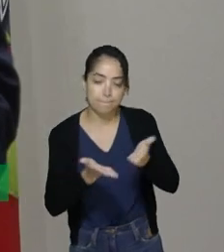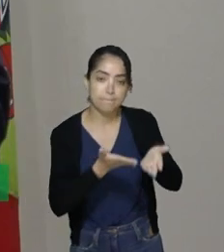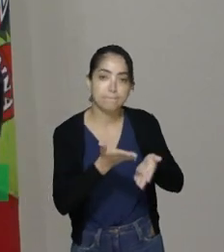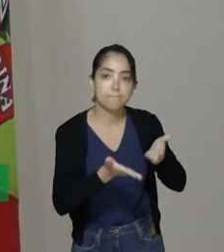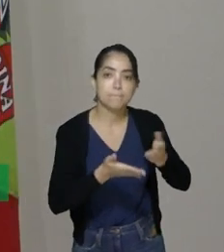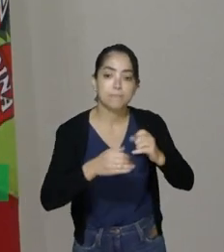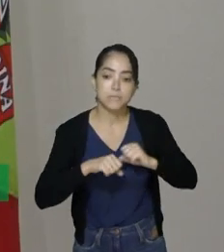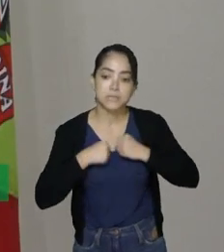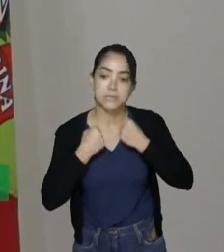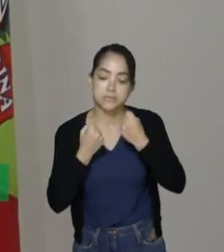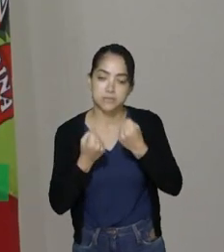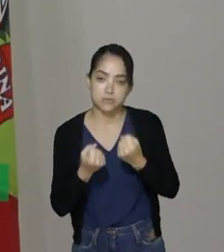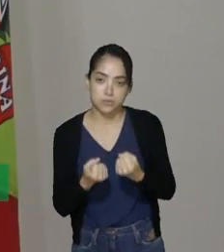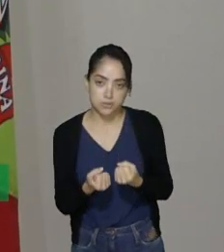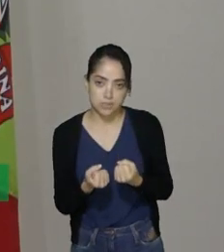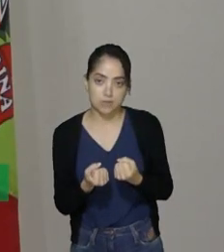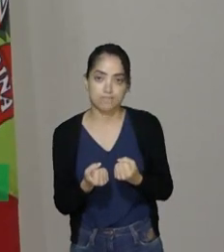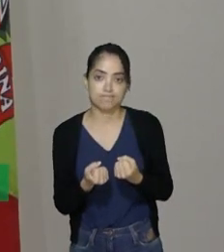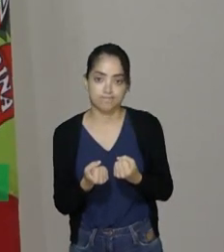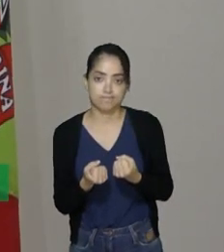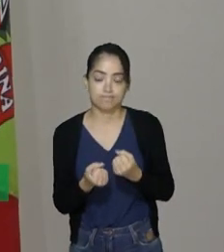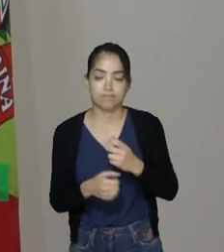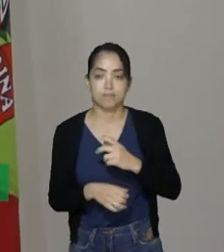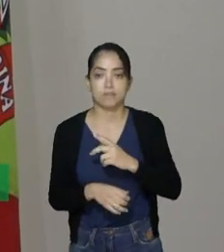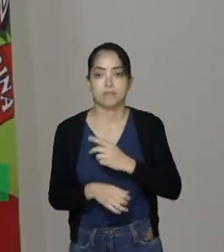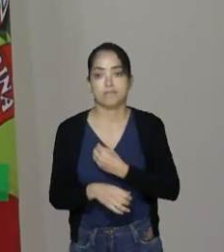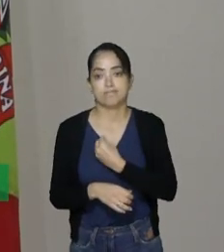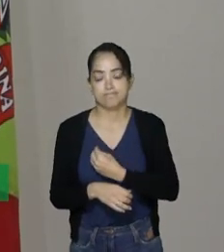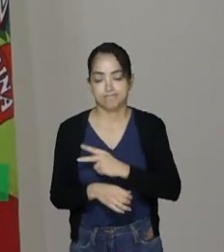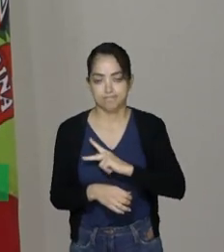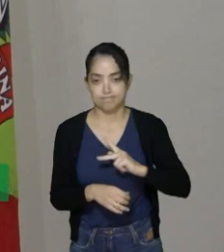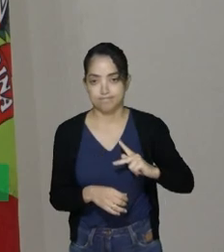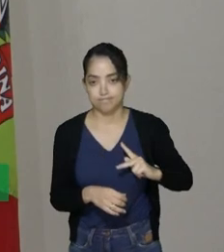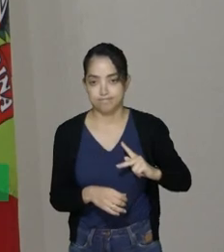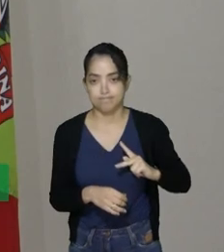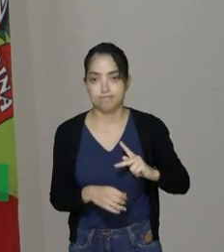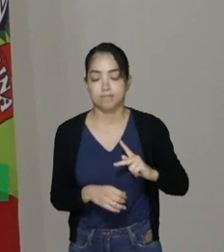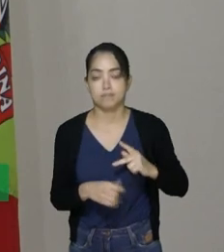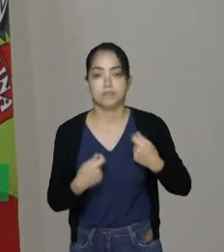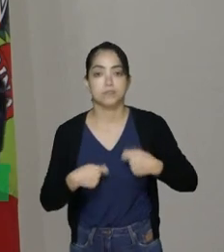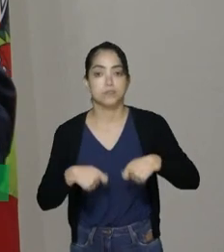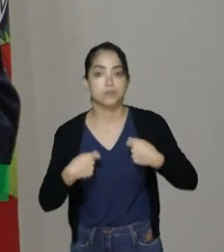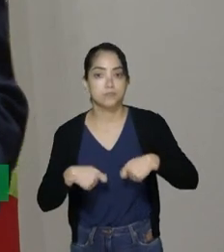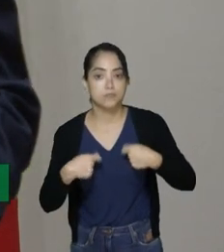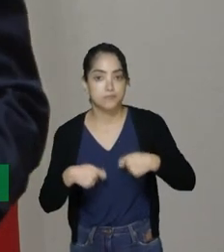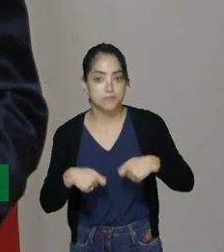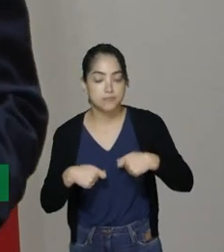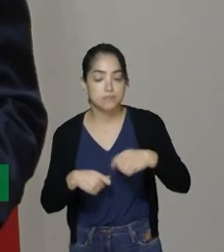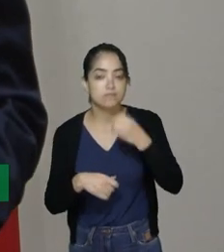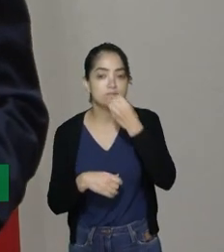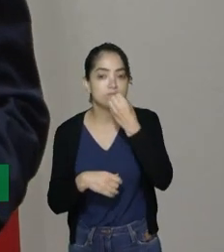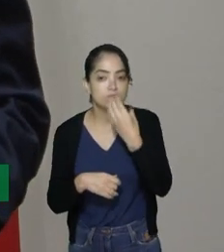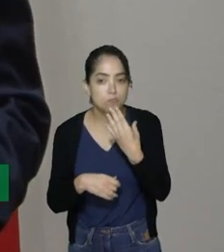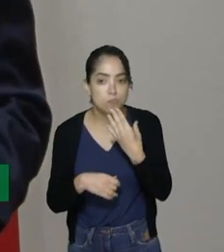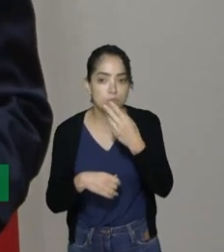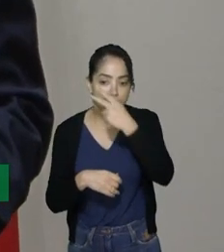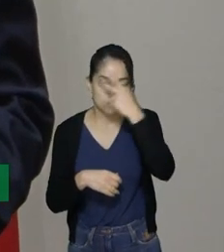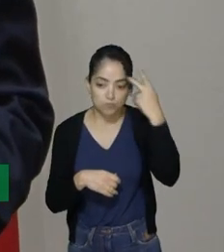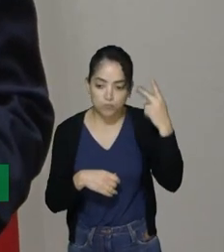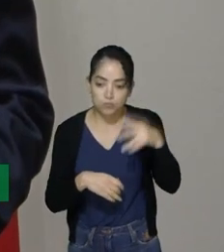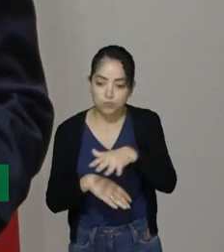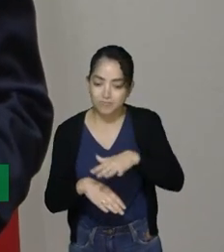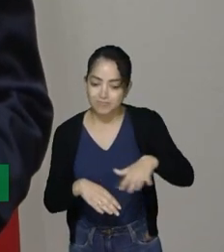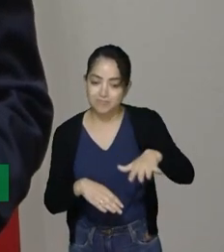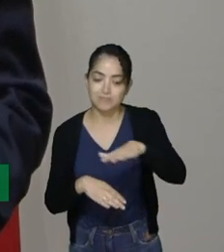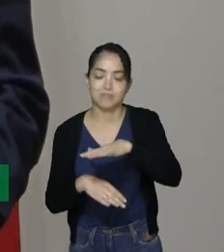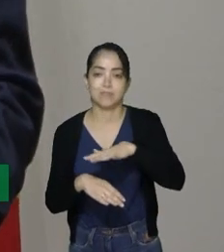pouquinho para a vida pública. Nós precisamos de gente boa na vida pública,